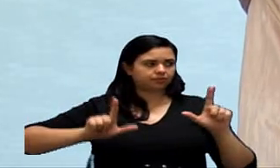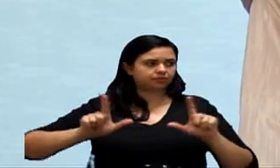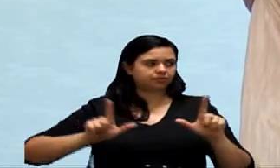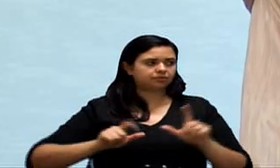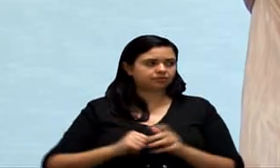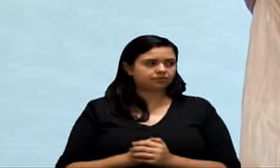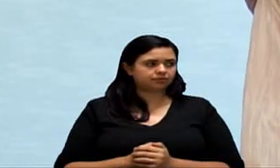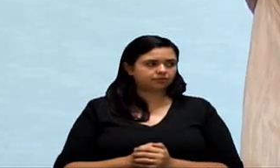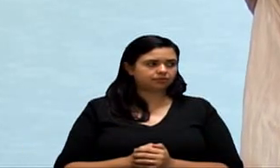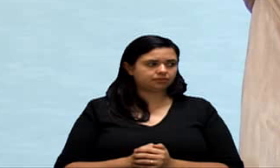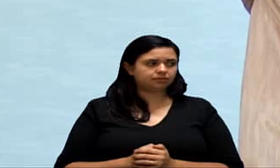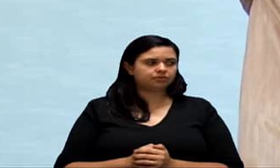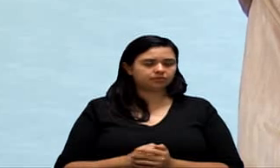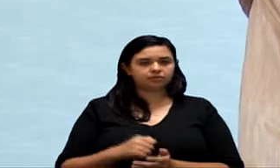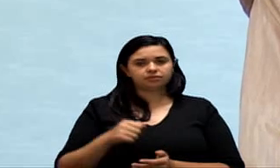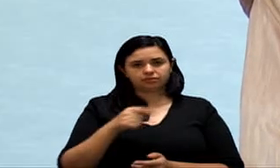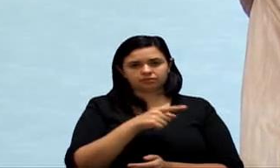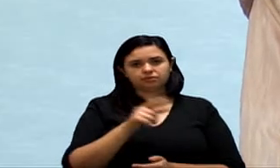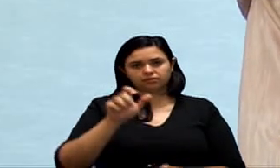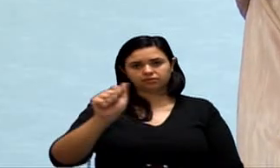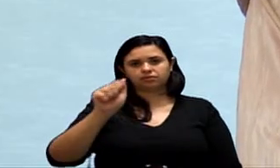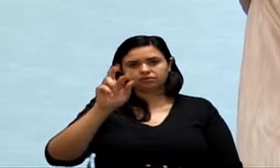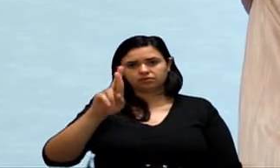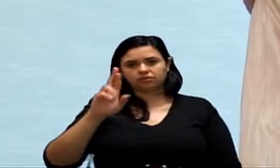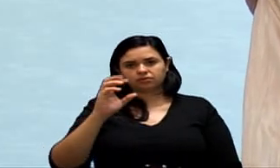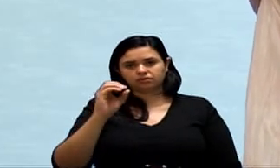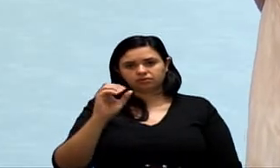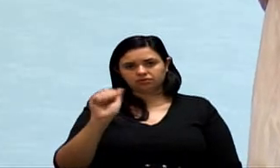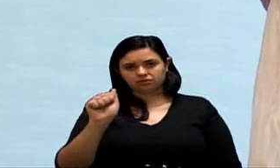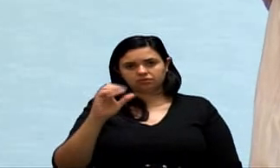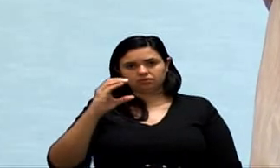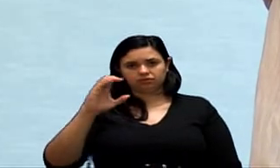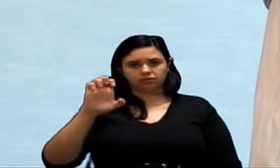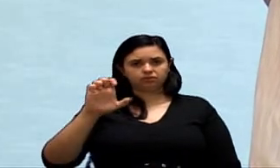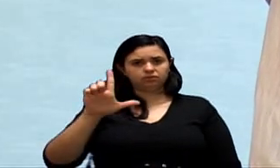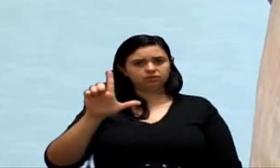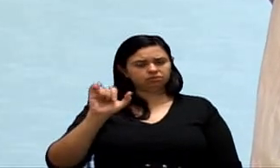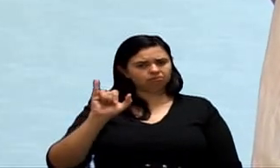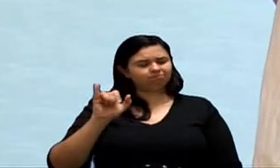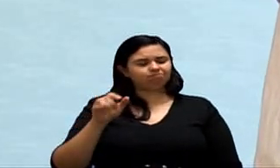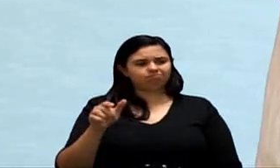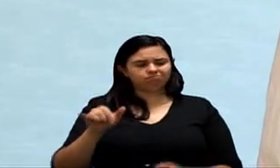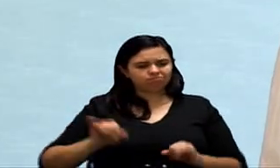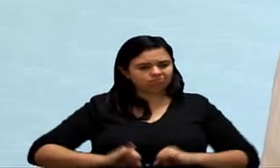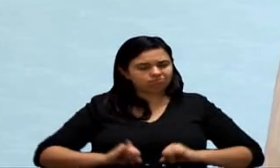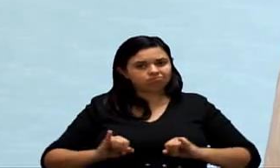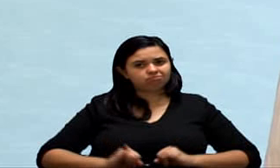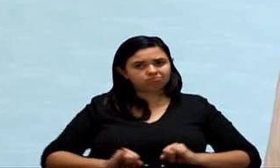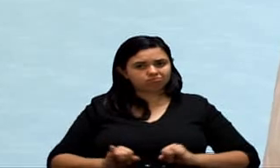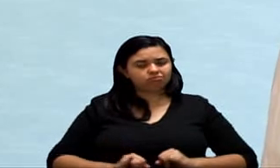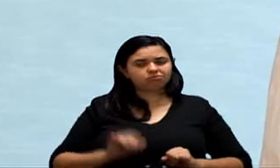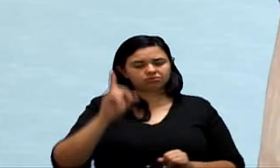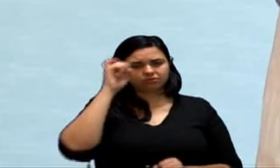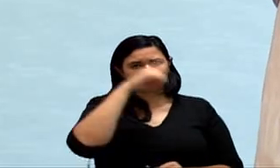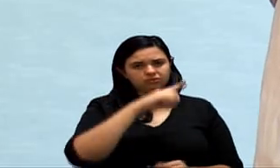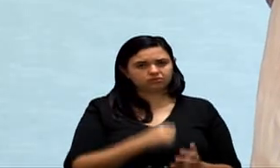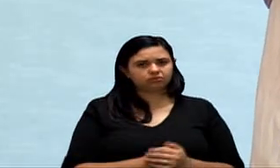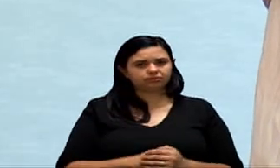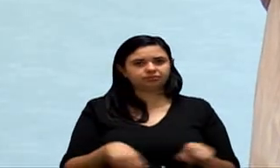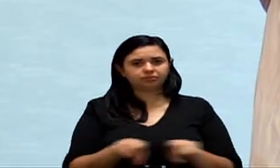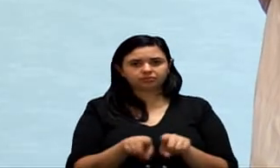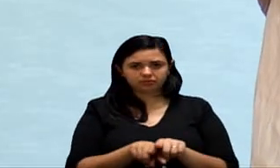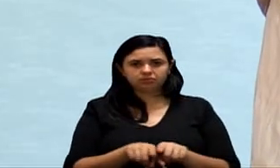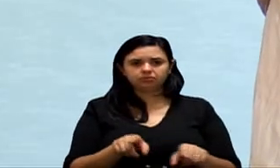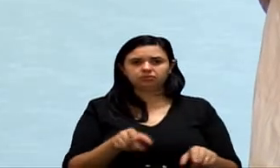o caso Araceli terrível e outros, que é notificação compulsória de quem sabe que uma criança está sendo abusada,